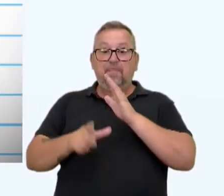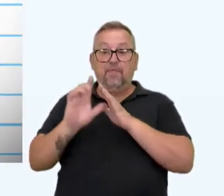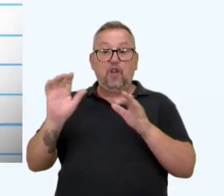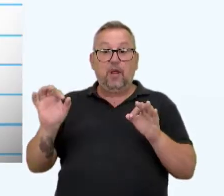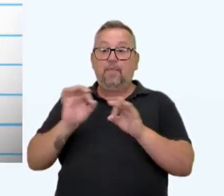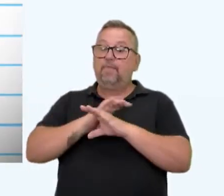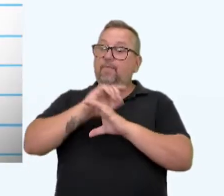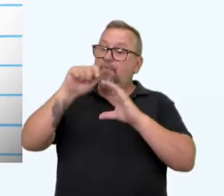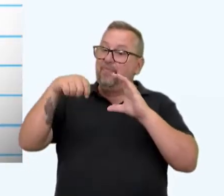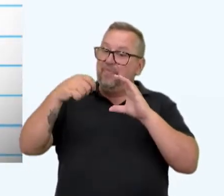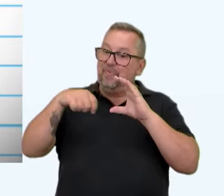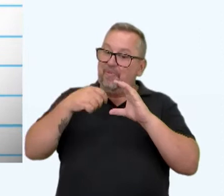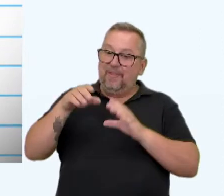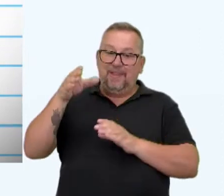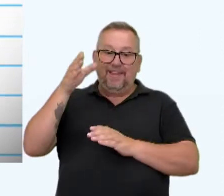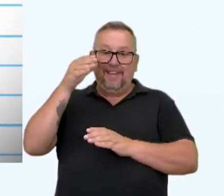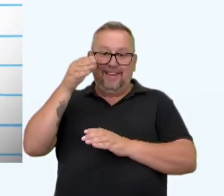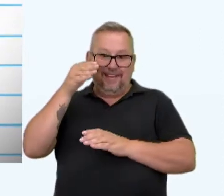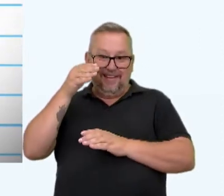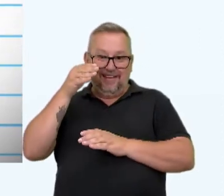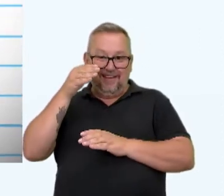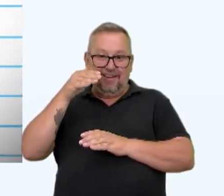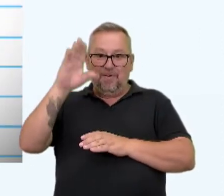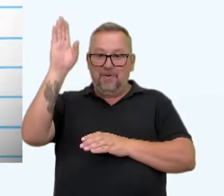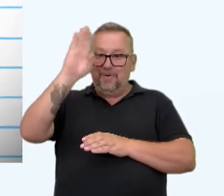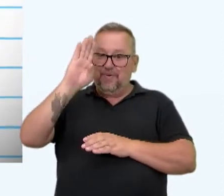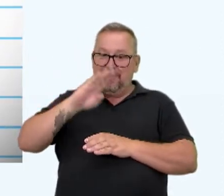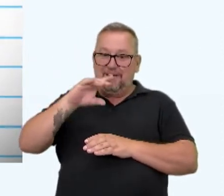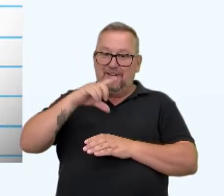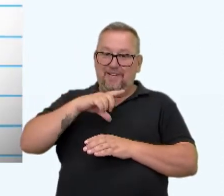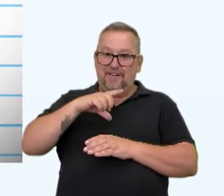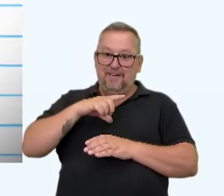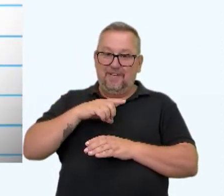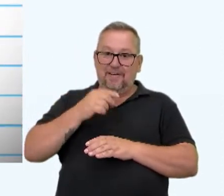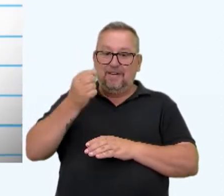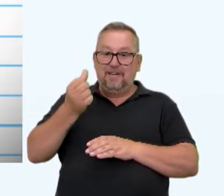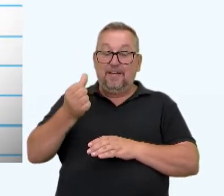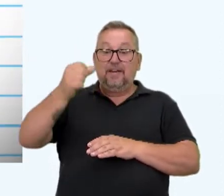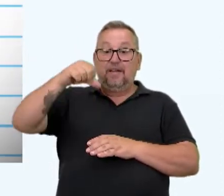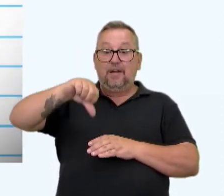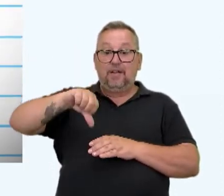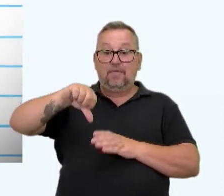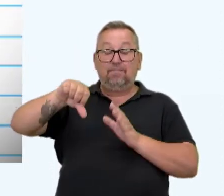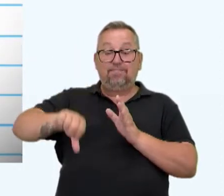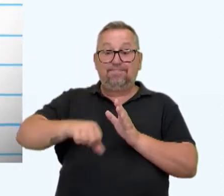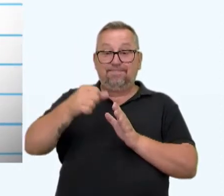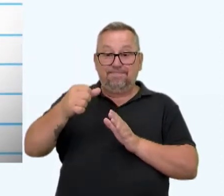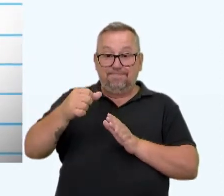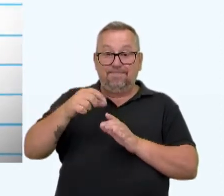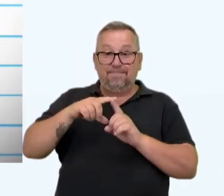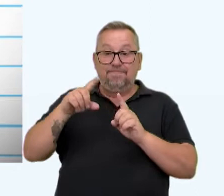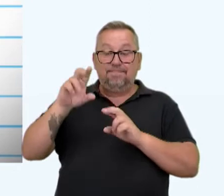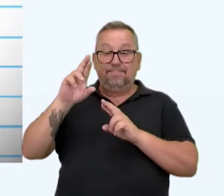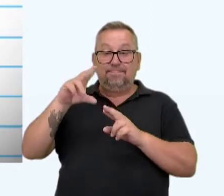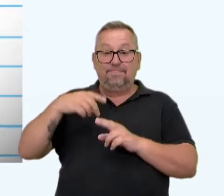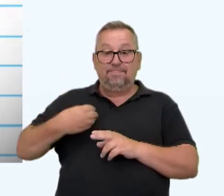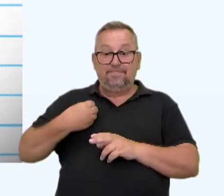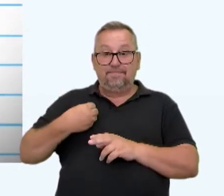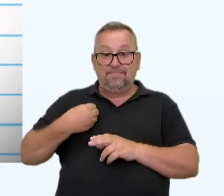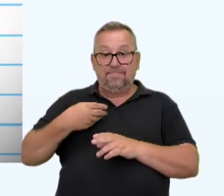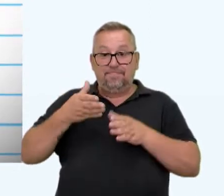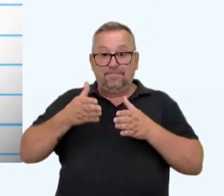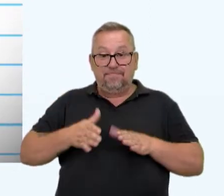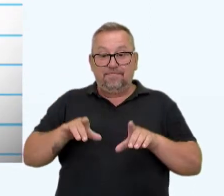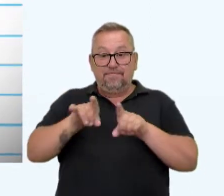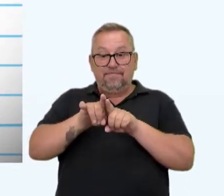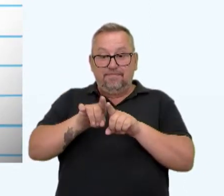o vídeo, uma curiosidade. O Brasil está na 69ª posição no ranking de esperança de vida ao nascer entre